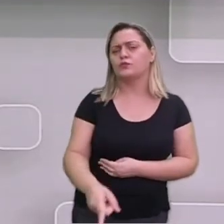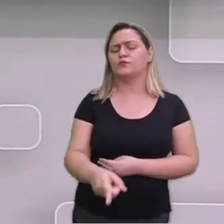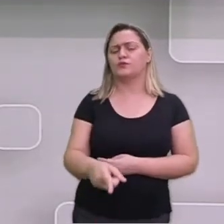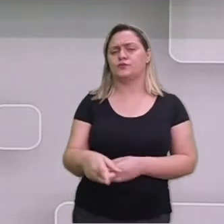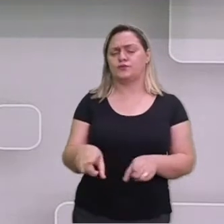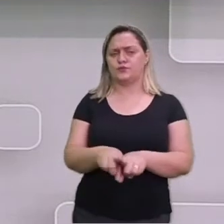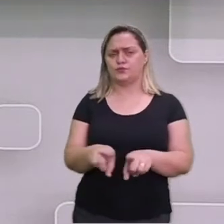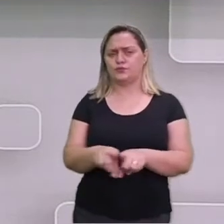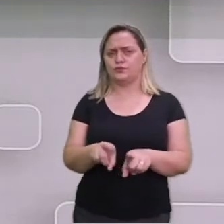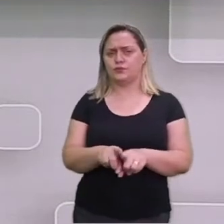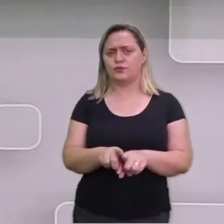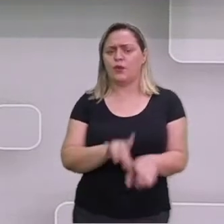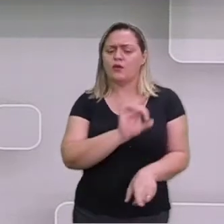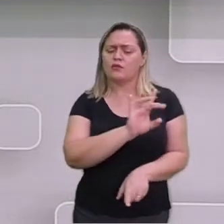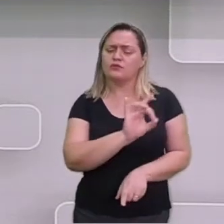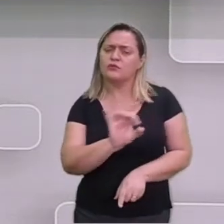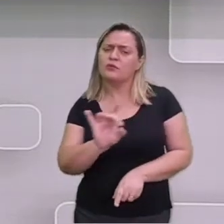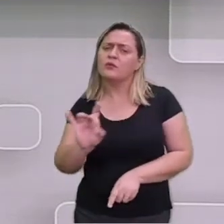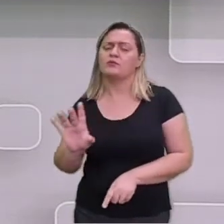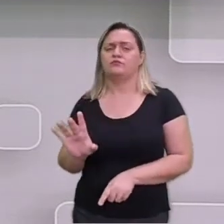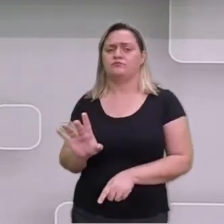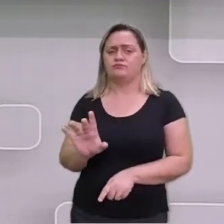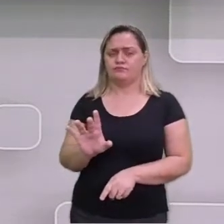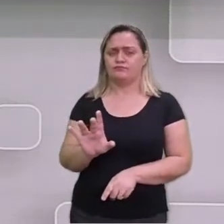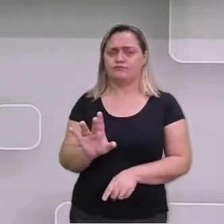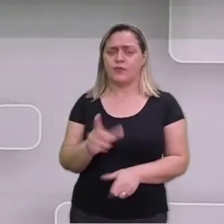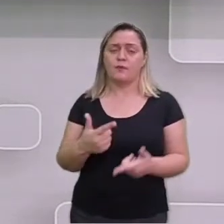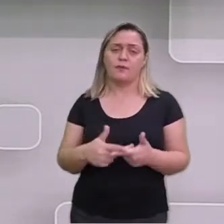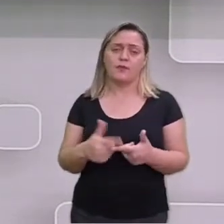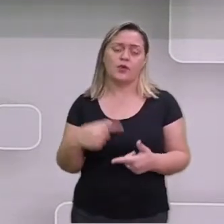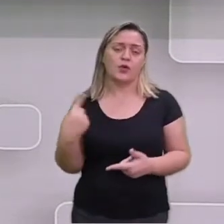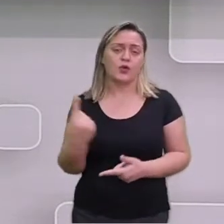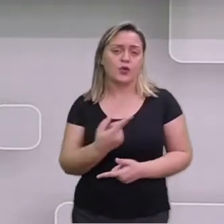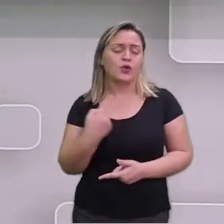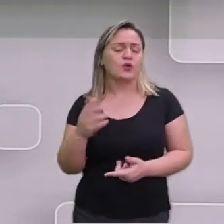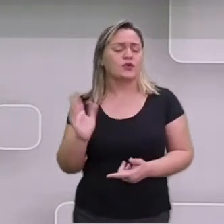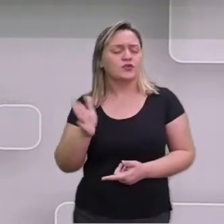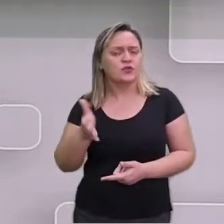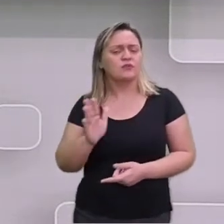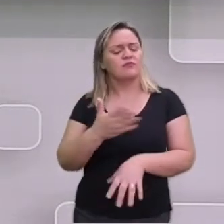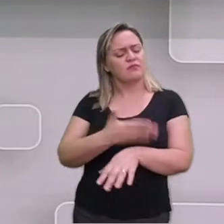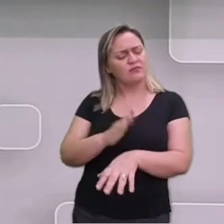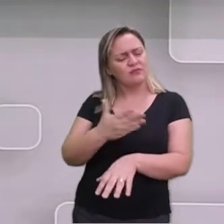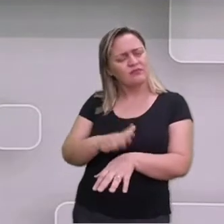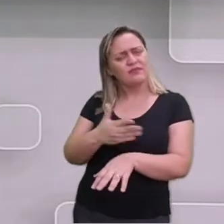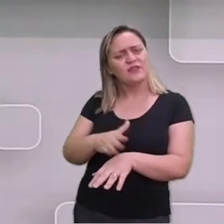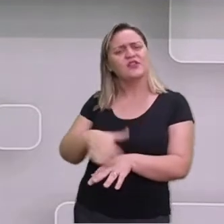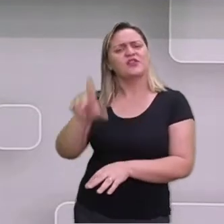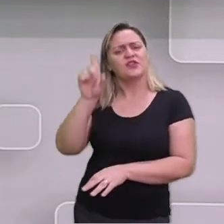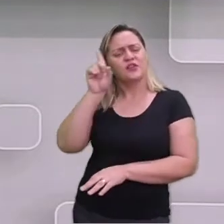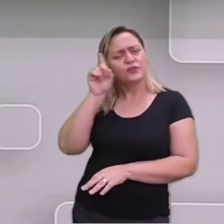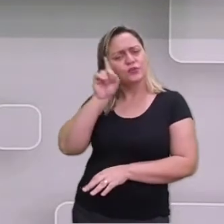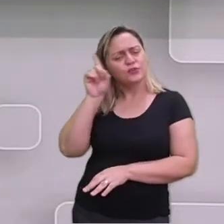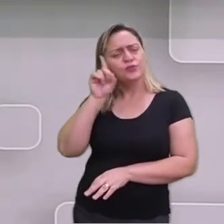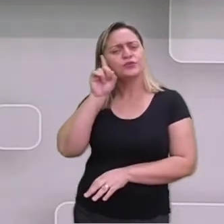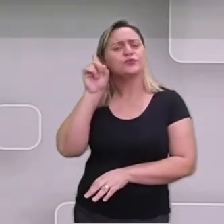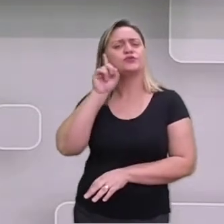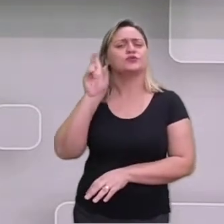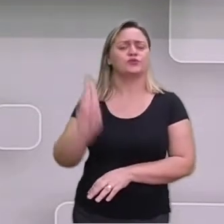plural. Mas é bem tranquilo, a gente já faz essas atividades, a gente já pratica o singular e o plural das palavras, das